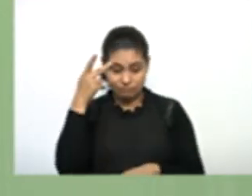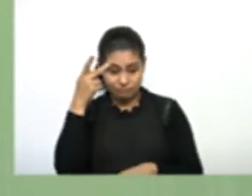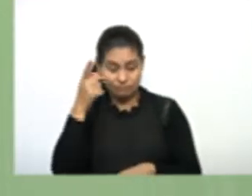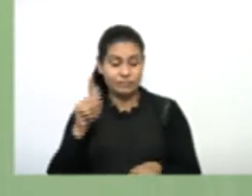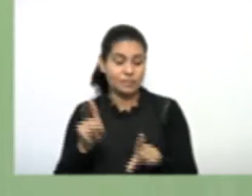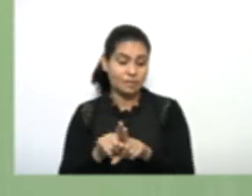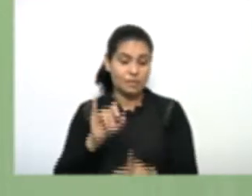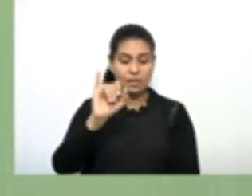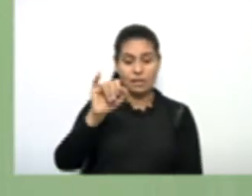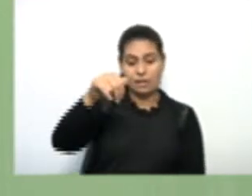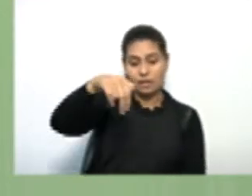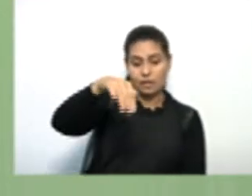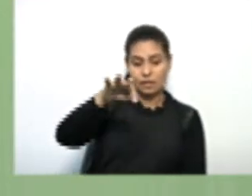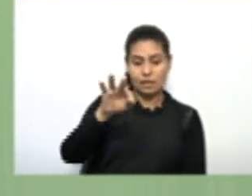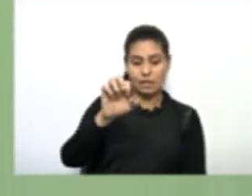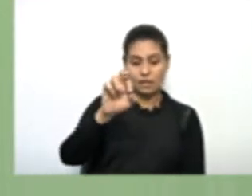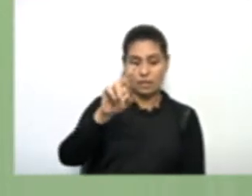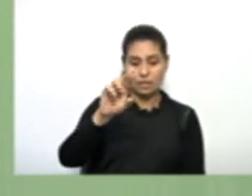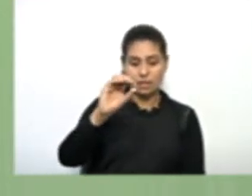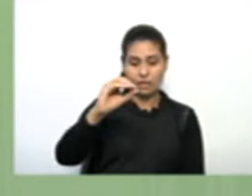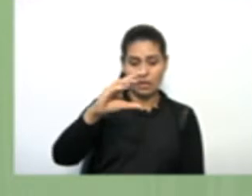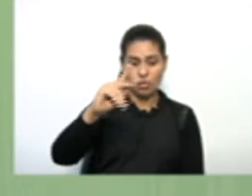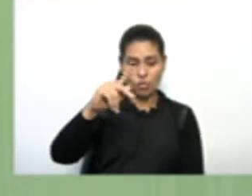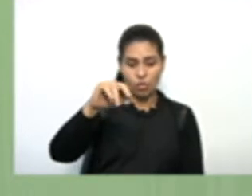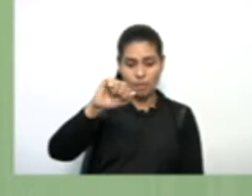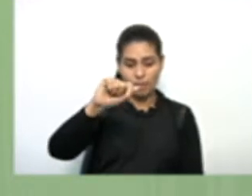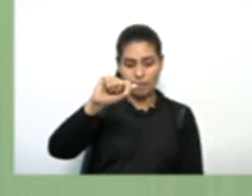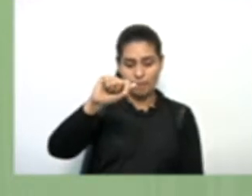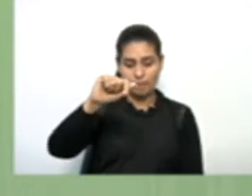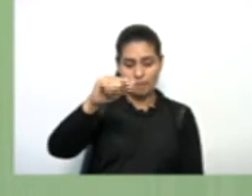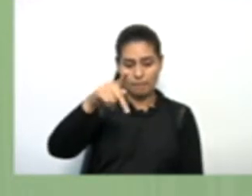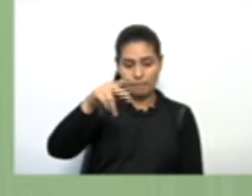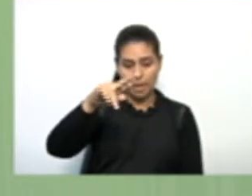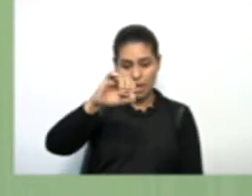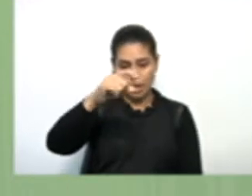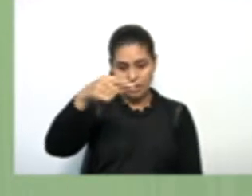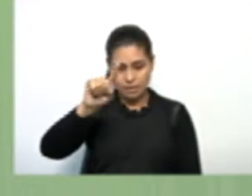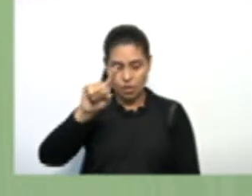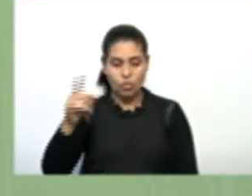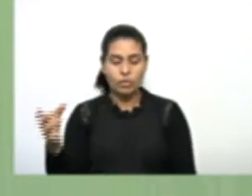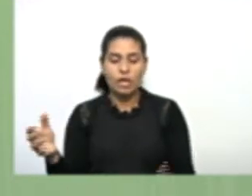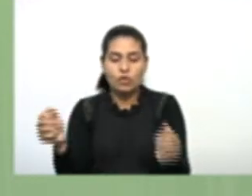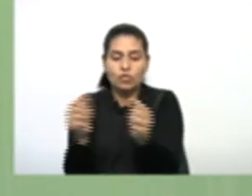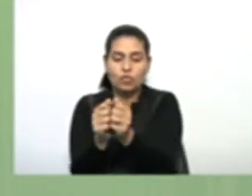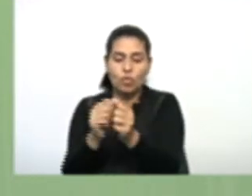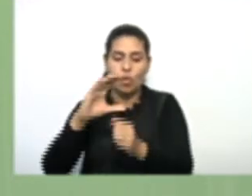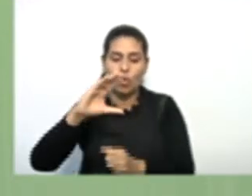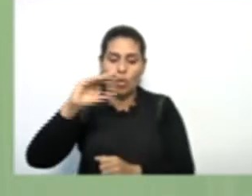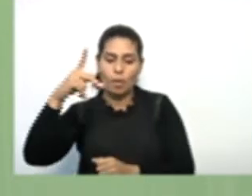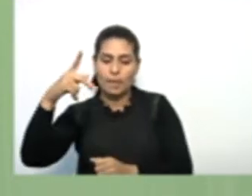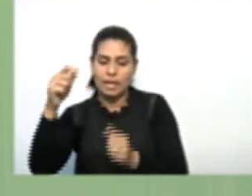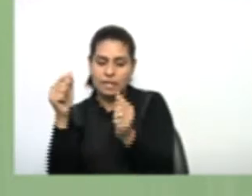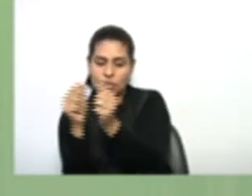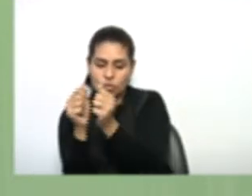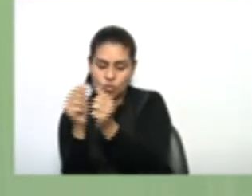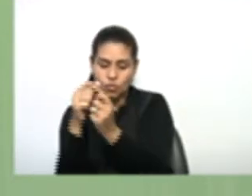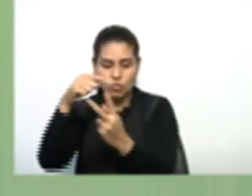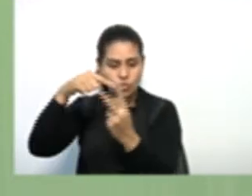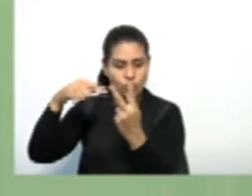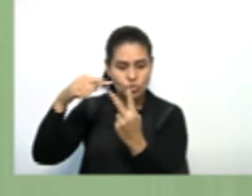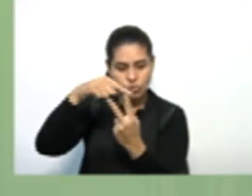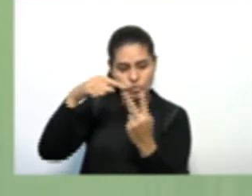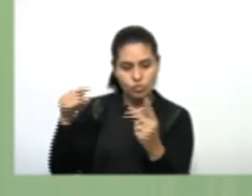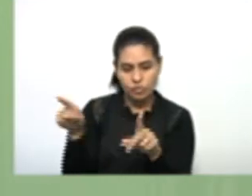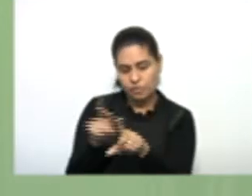intercooperação entre outras cooperativas e outras organizações sociais e a não flutuação do quadro